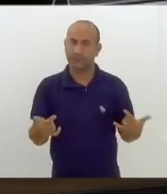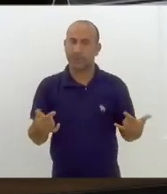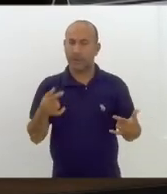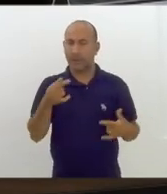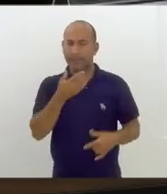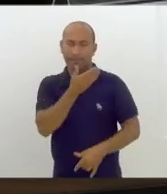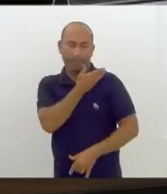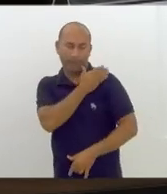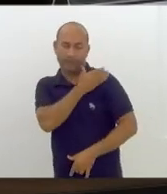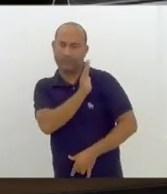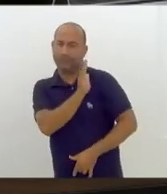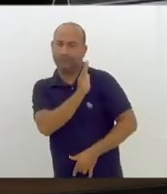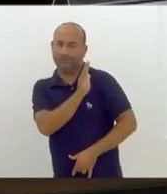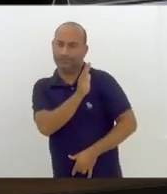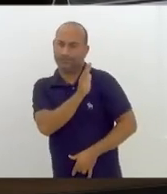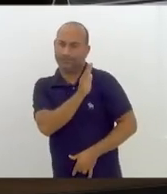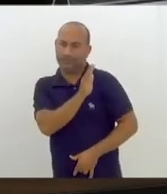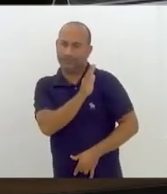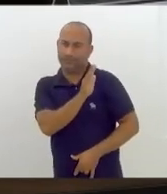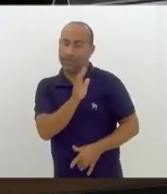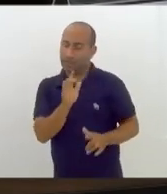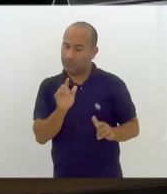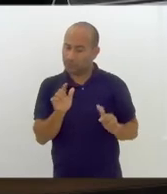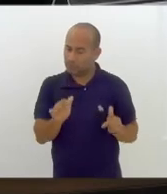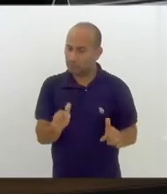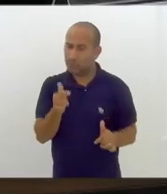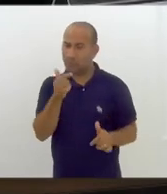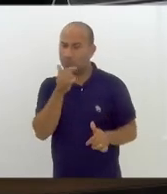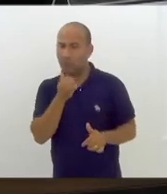aos homens apenas formas de vida